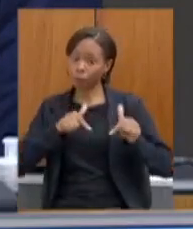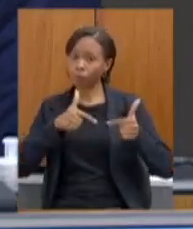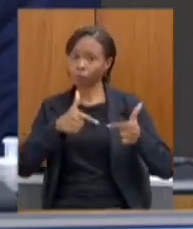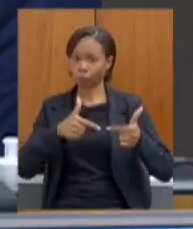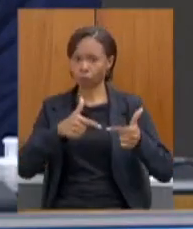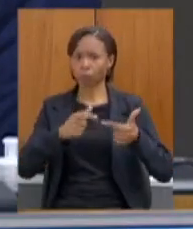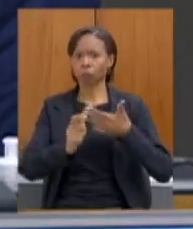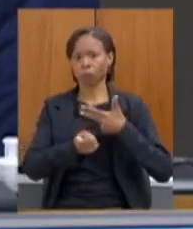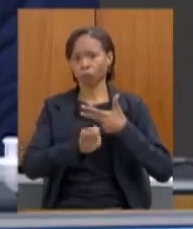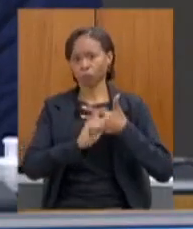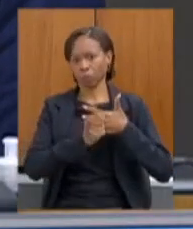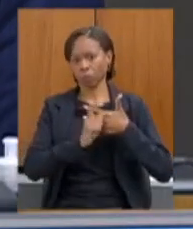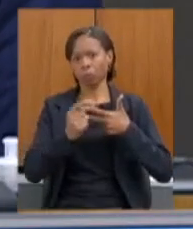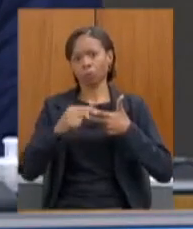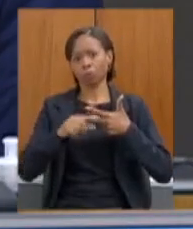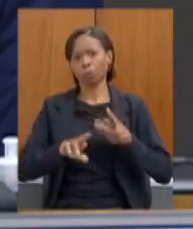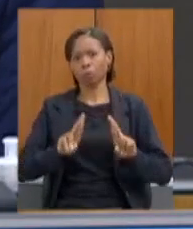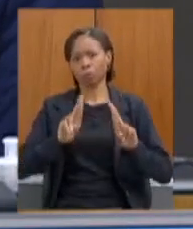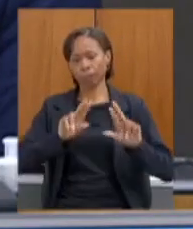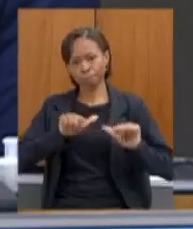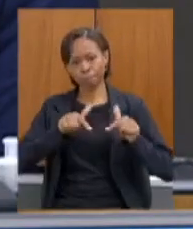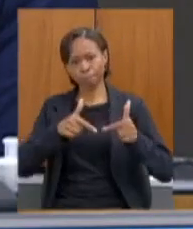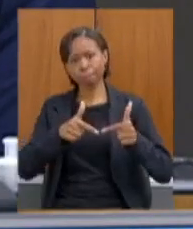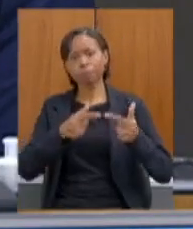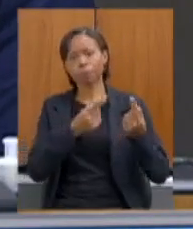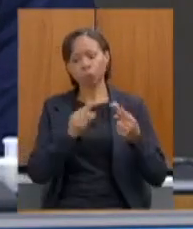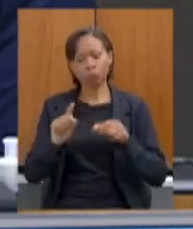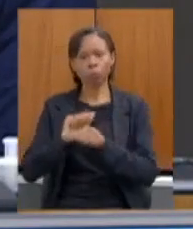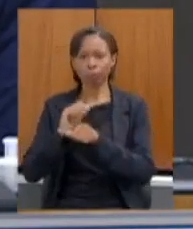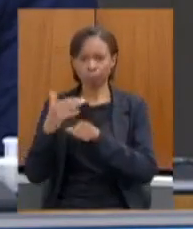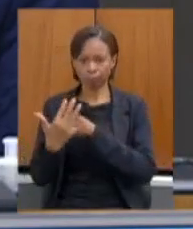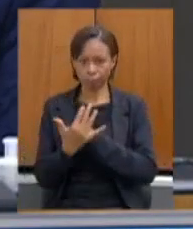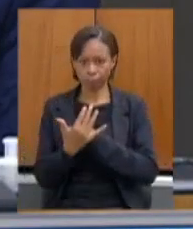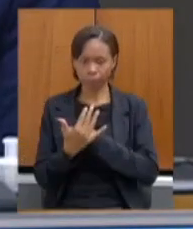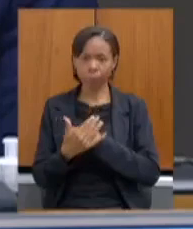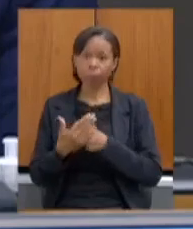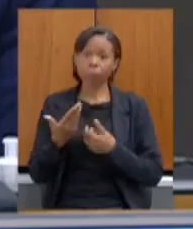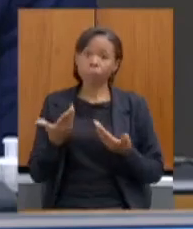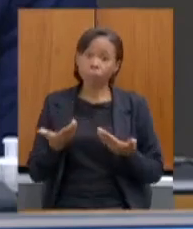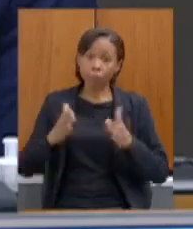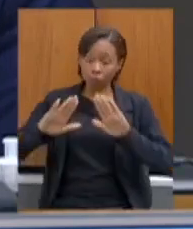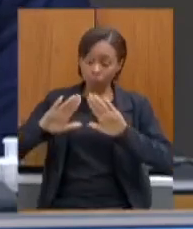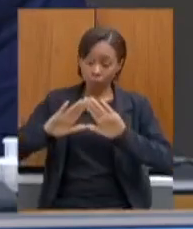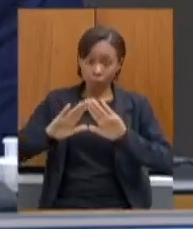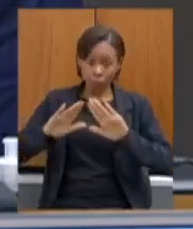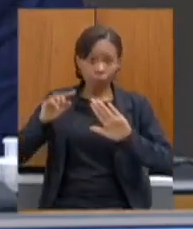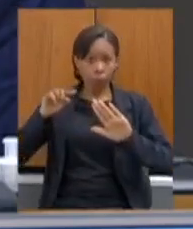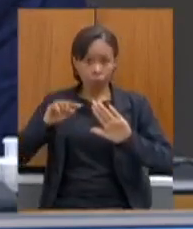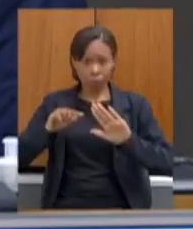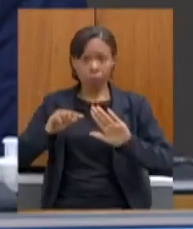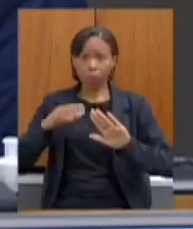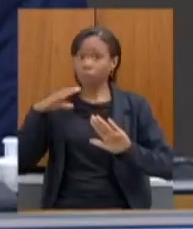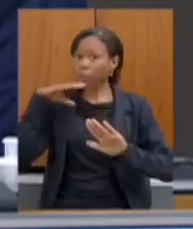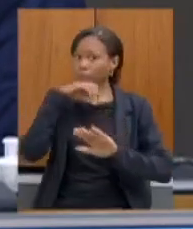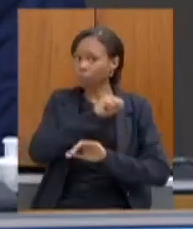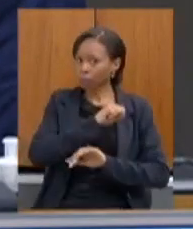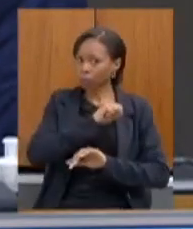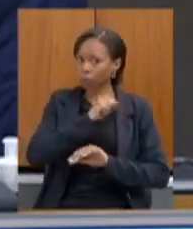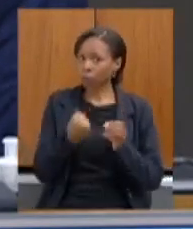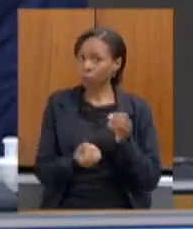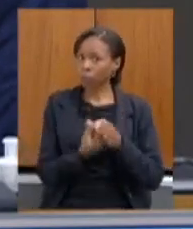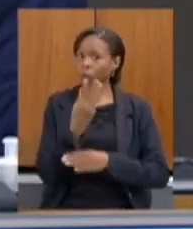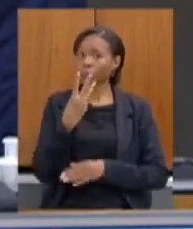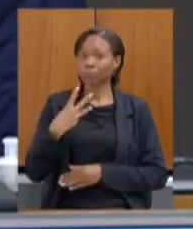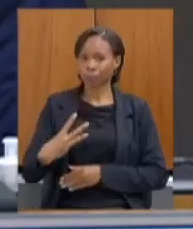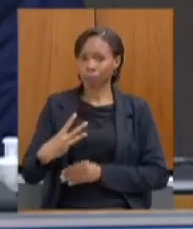para podermos trabalhar em relação à pandemia do nosso Estado. A Assembleia, mais que rapidamente, editou três leis que